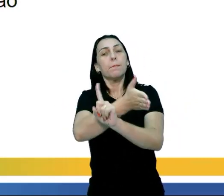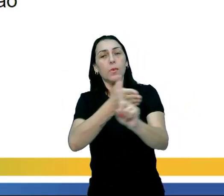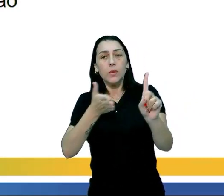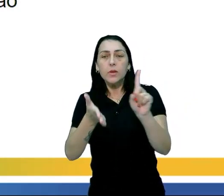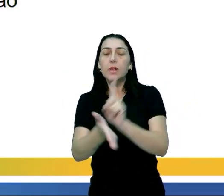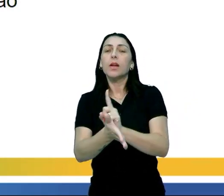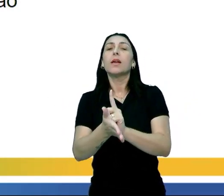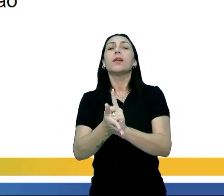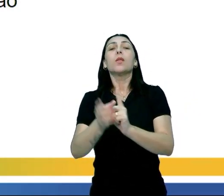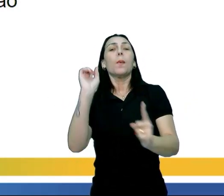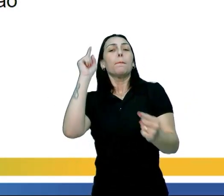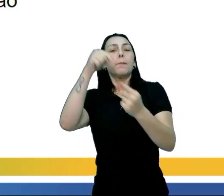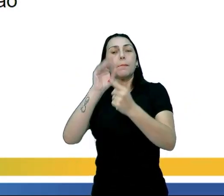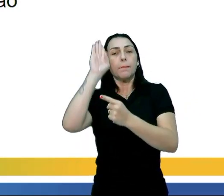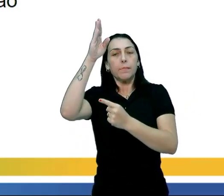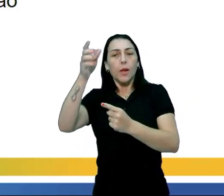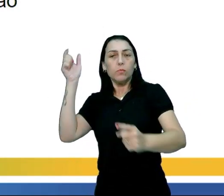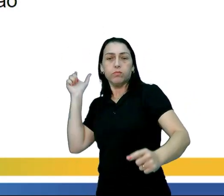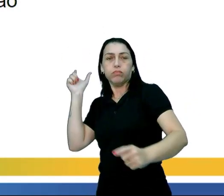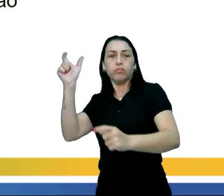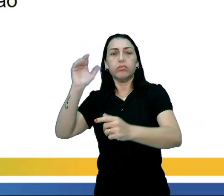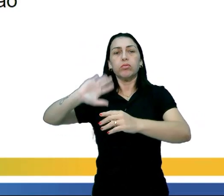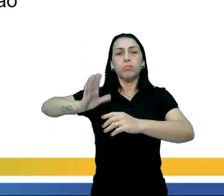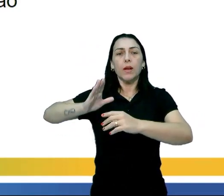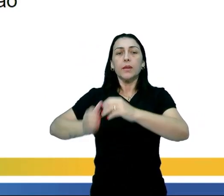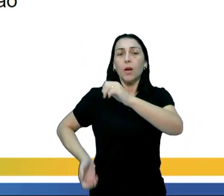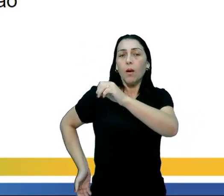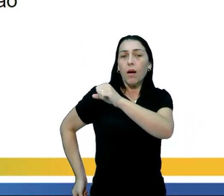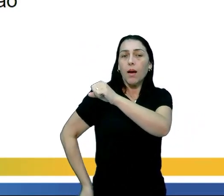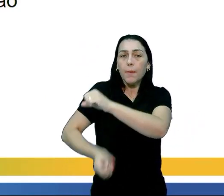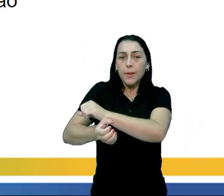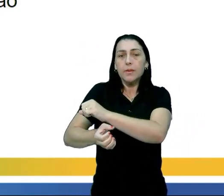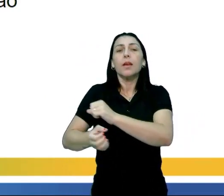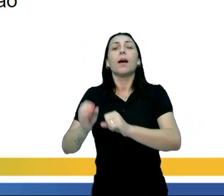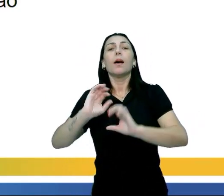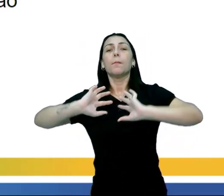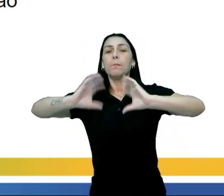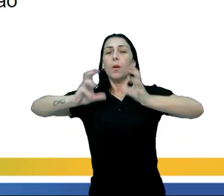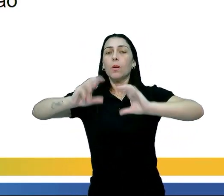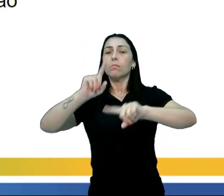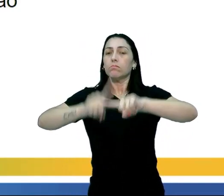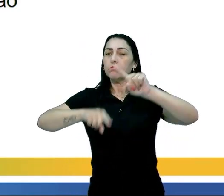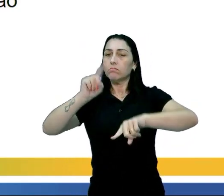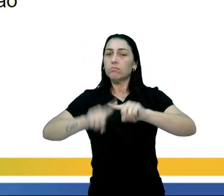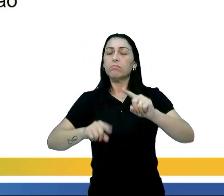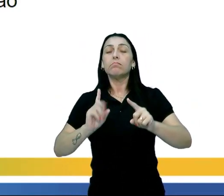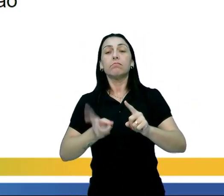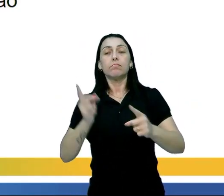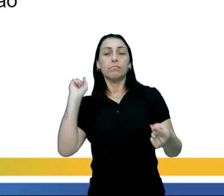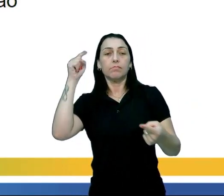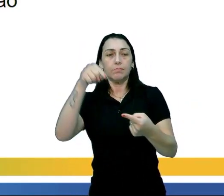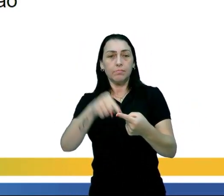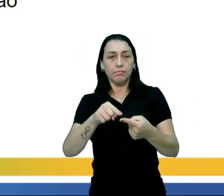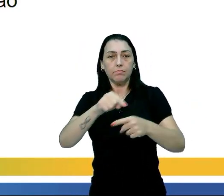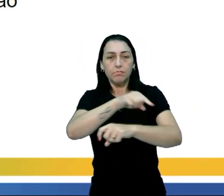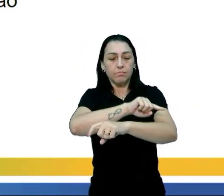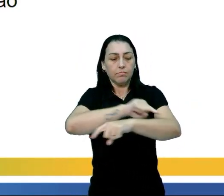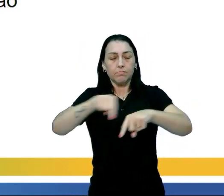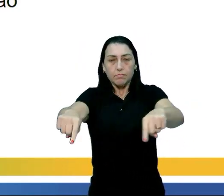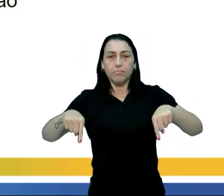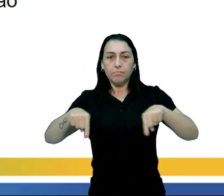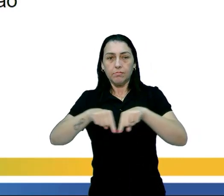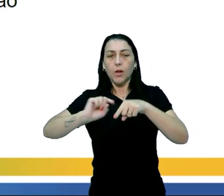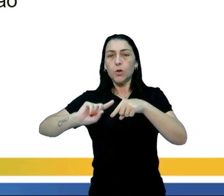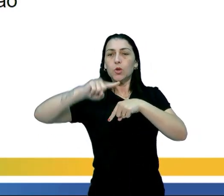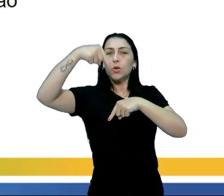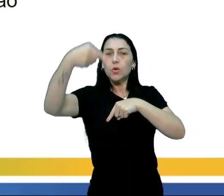nos quais o objetivo principal é lançar, bater ou arremessar a bola ou objeto de mesma função para a quadra adversária sobre